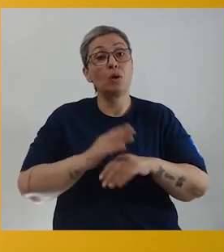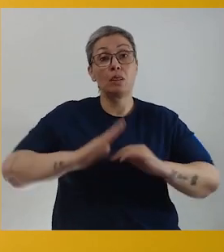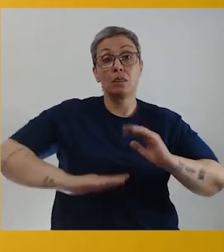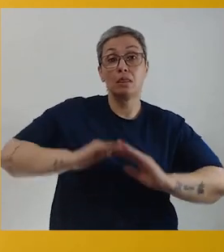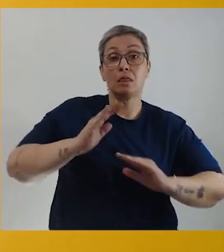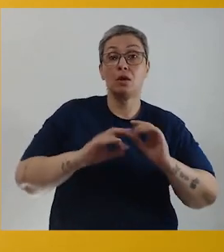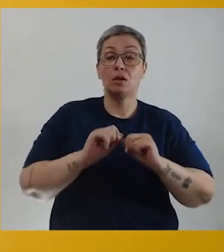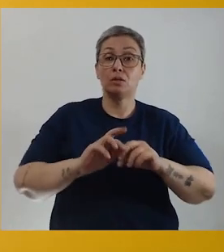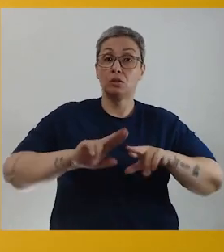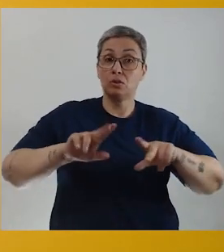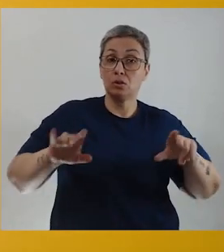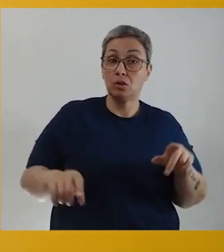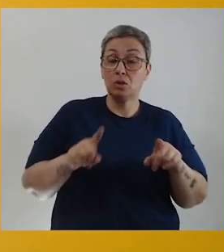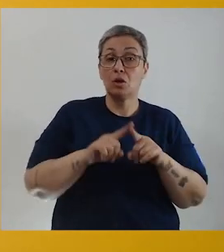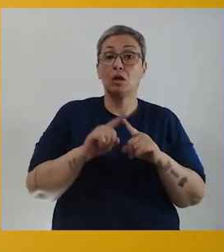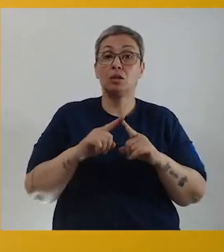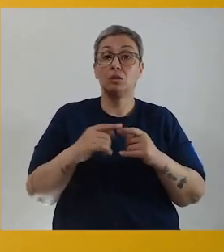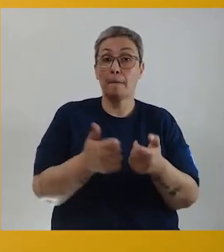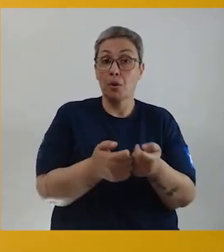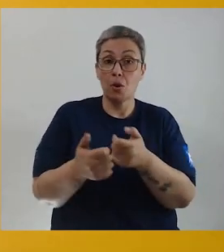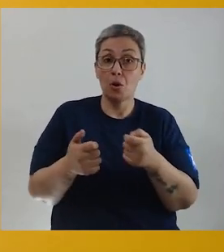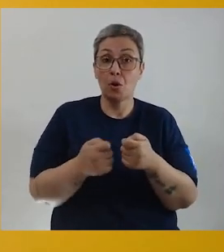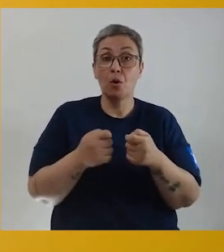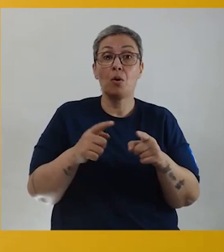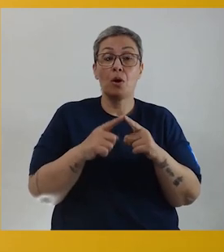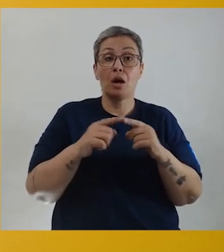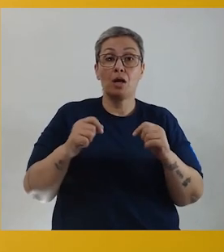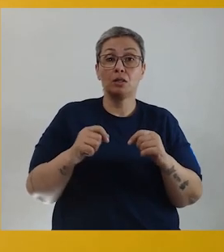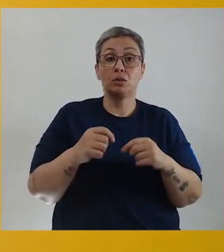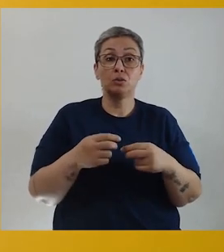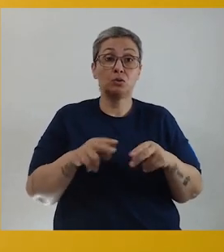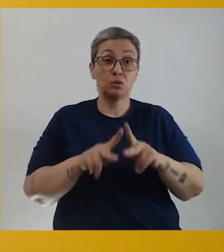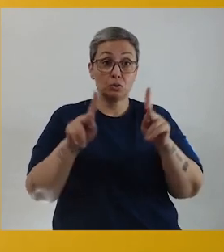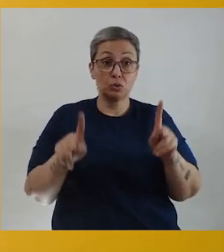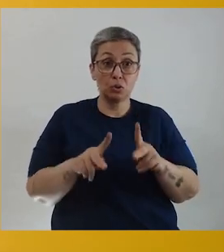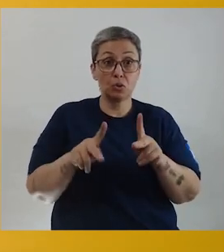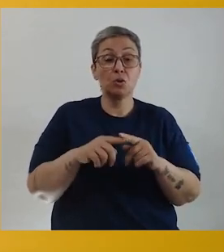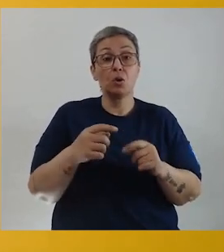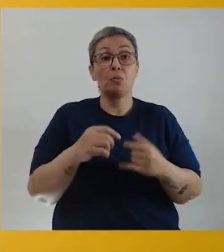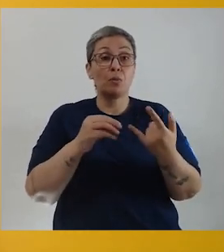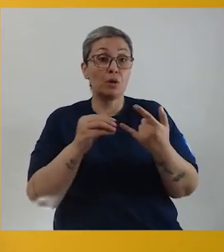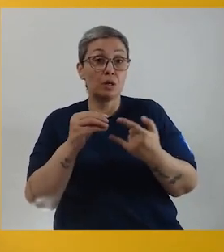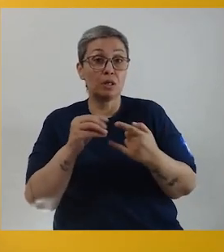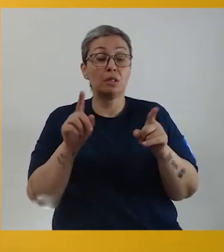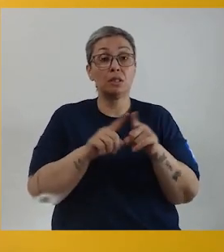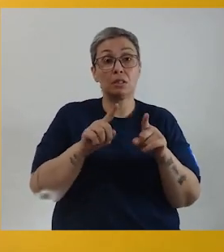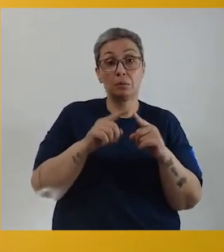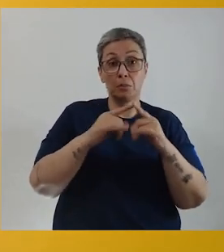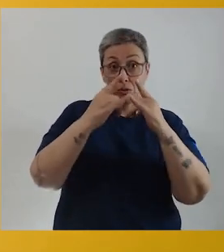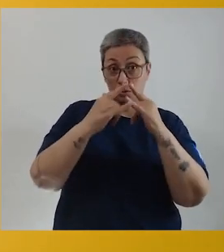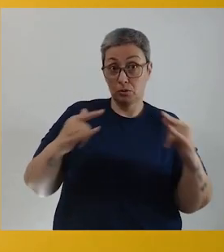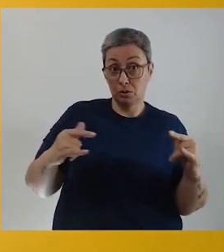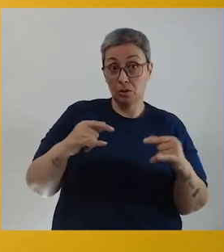fizemos essa ação entre Neogel, né, o Parque Neogel, lá do Shopping Internacional, e também com o Circo